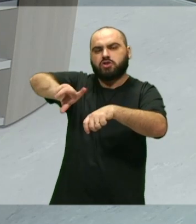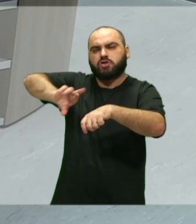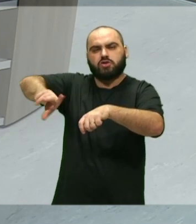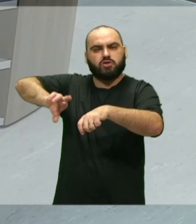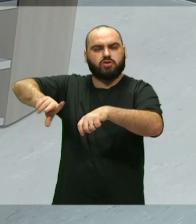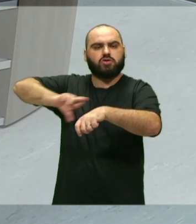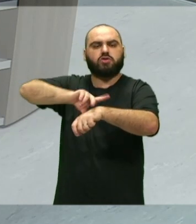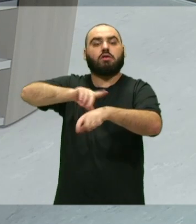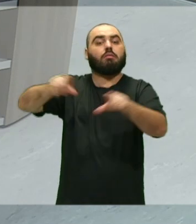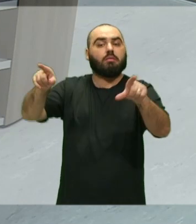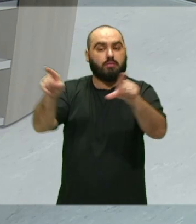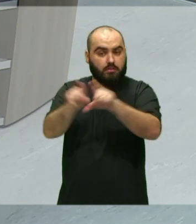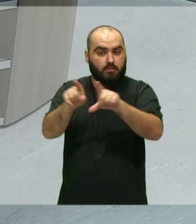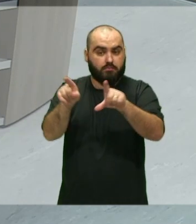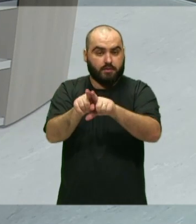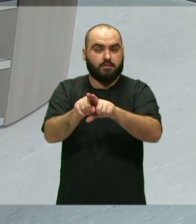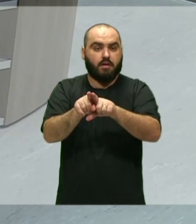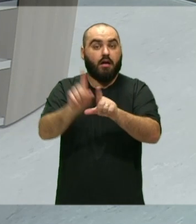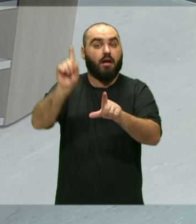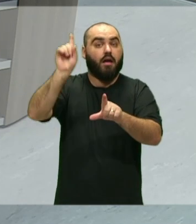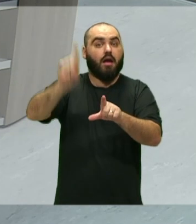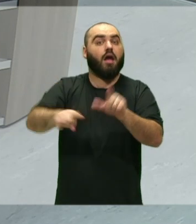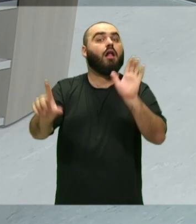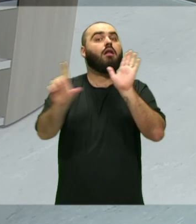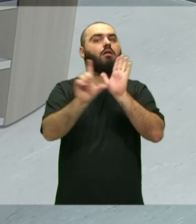inclusive também é uma lei